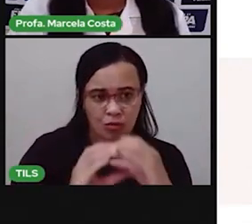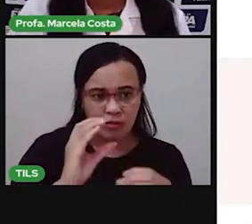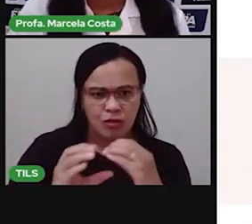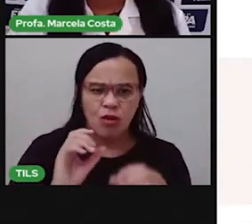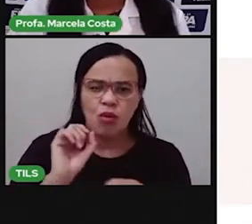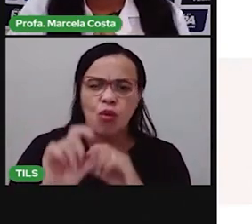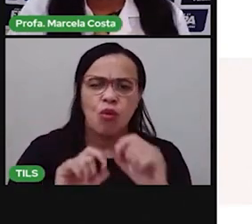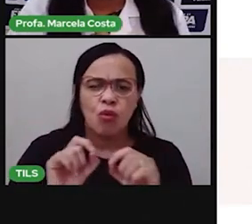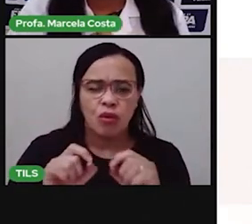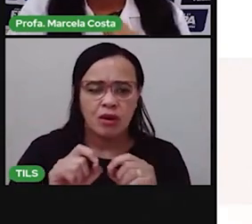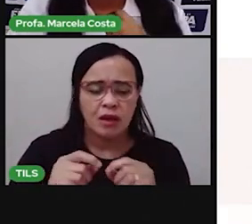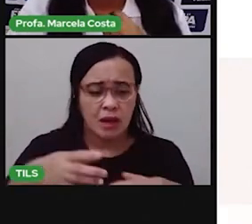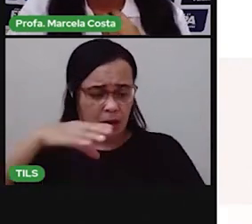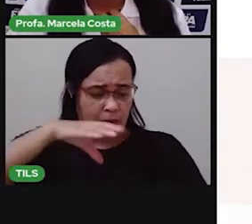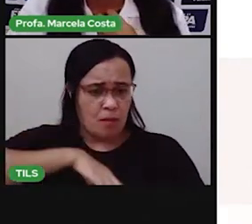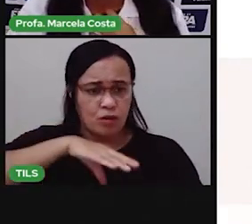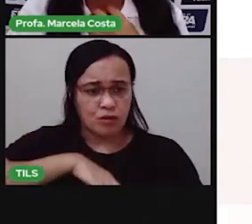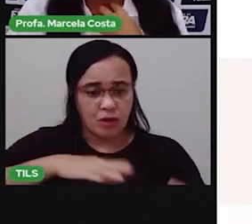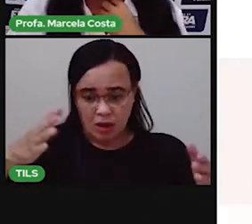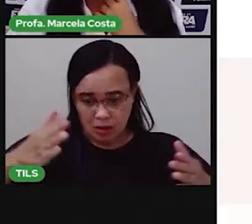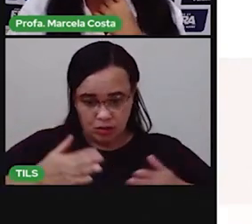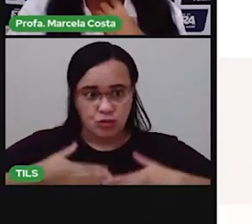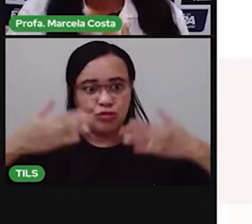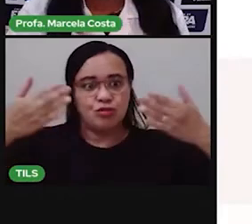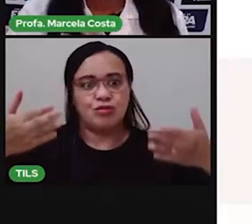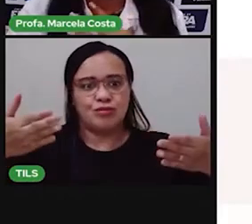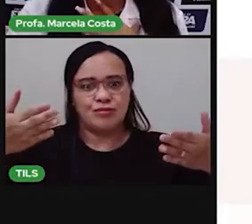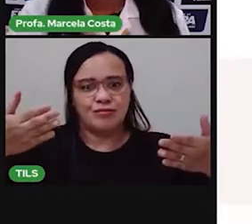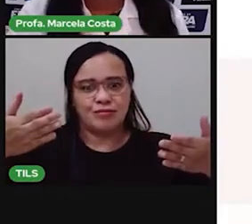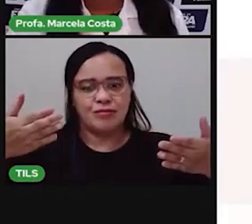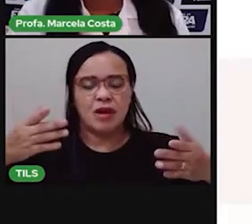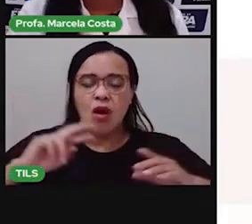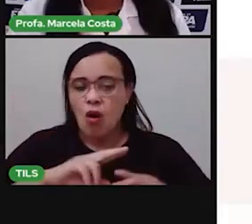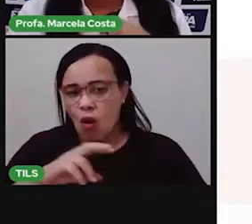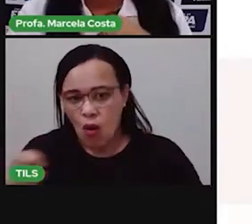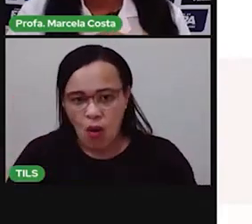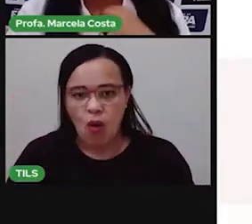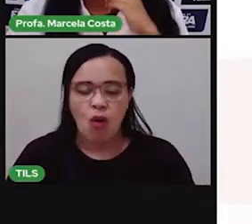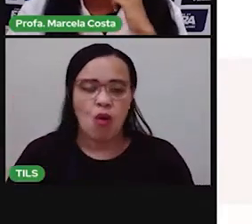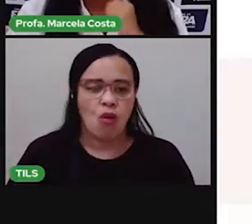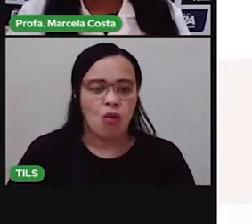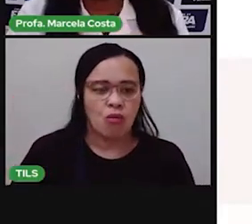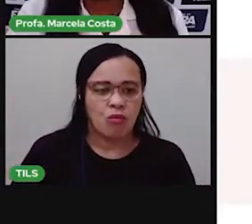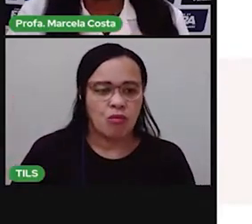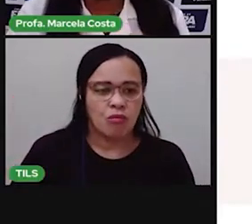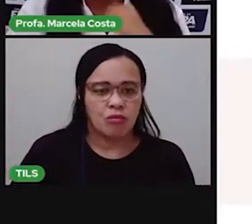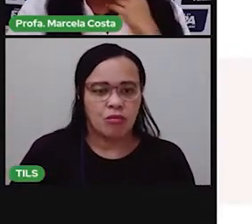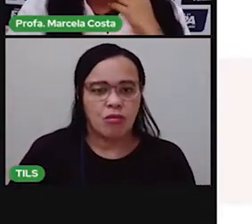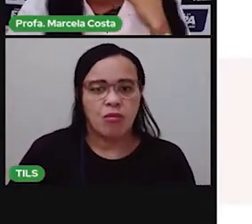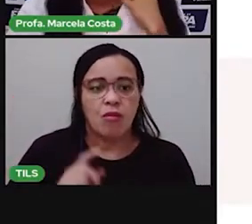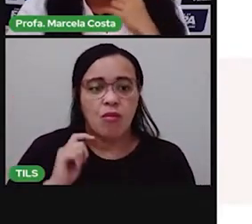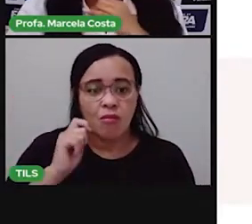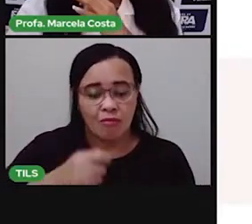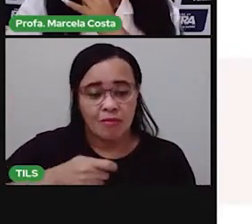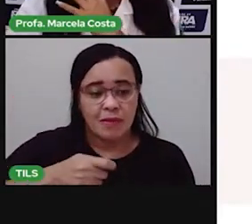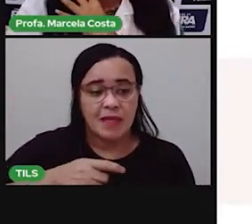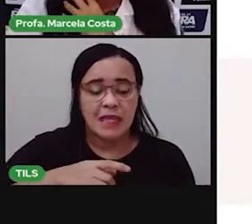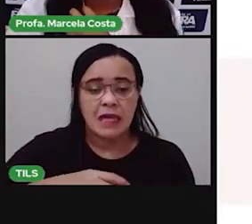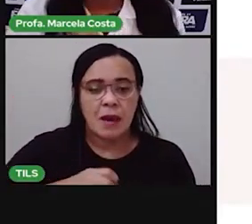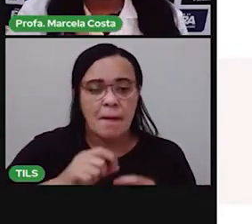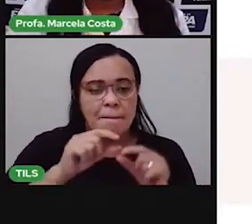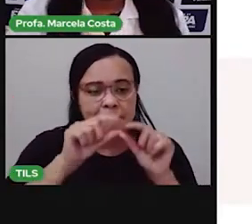surpresa, para comunicar uma afirmação forte, ó, boca de fogo. E